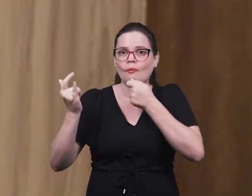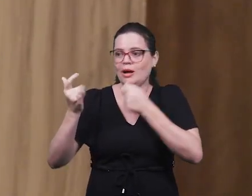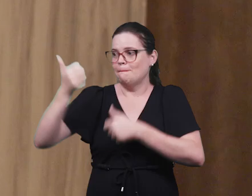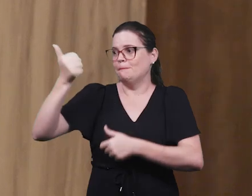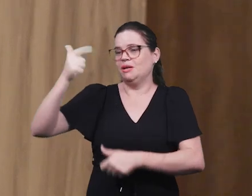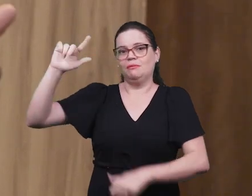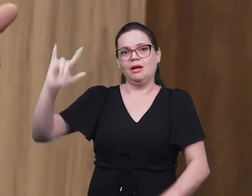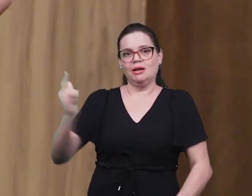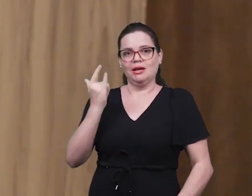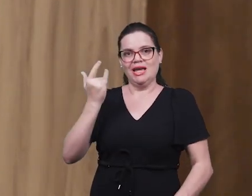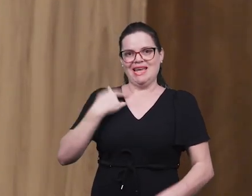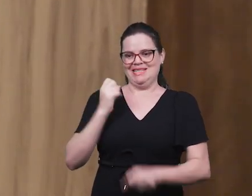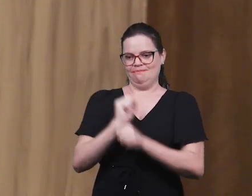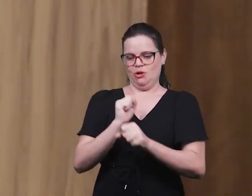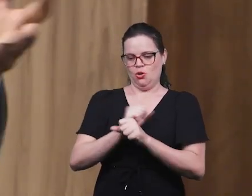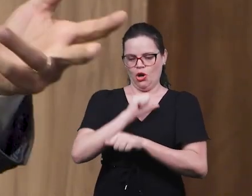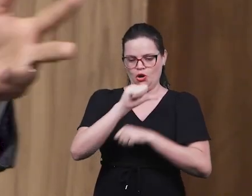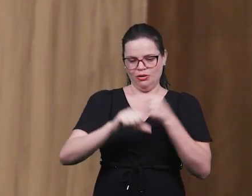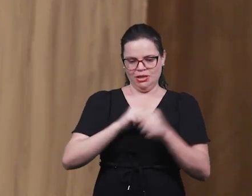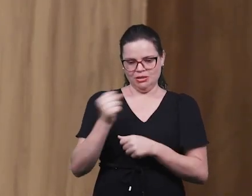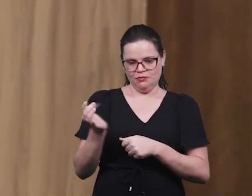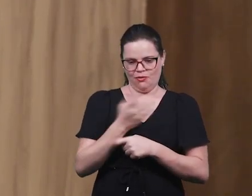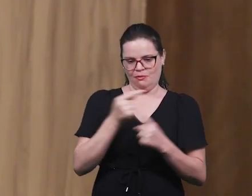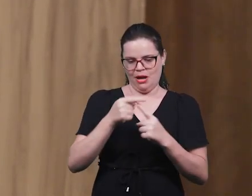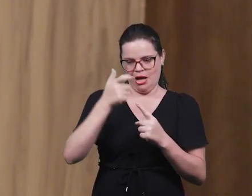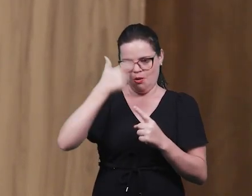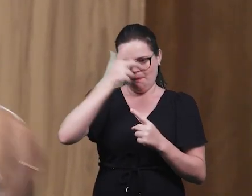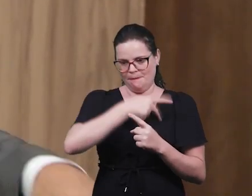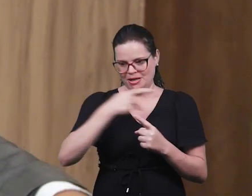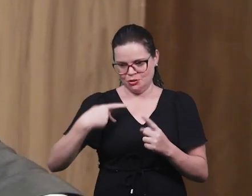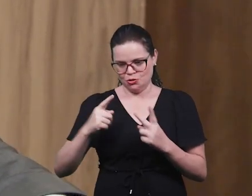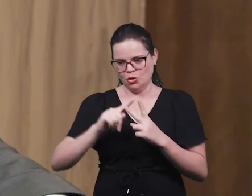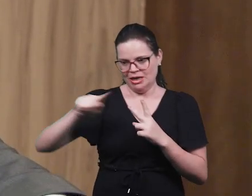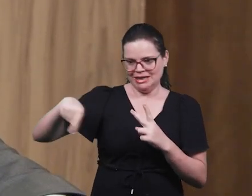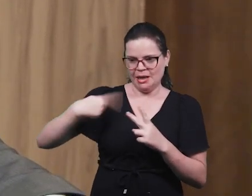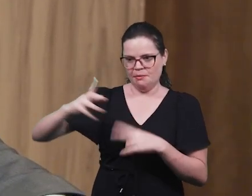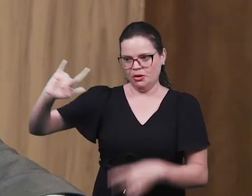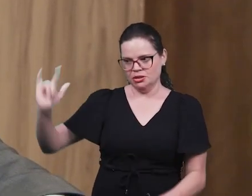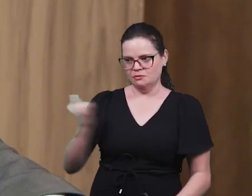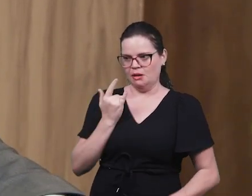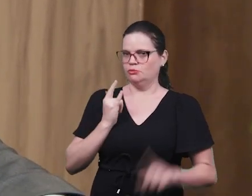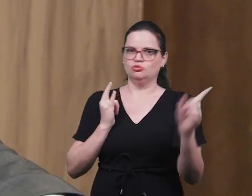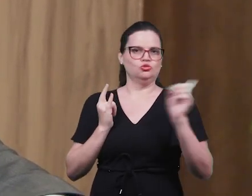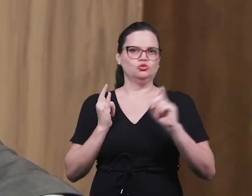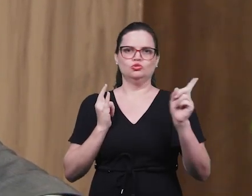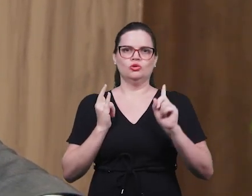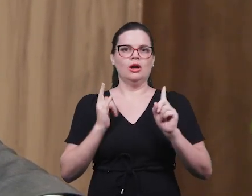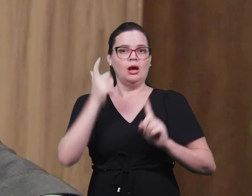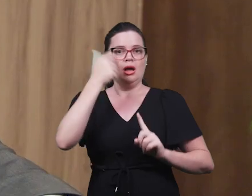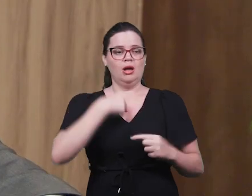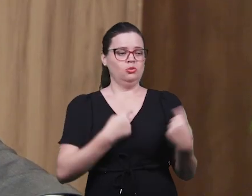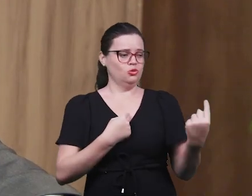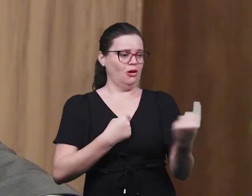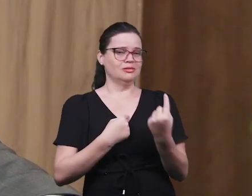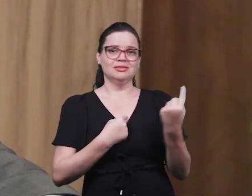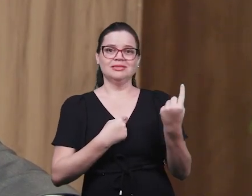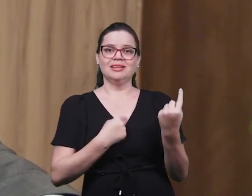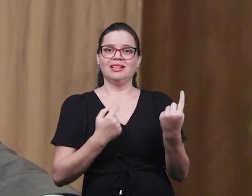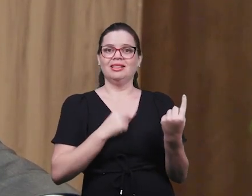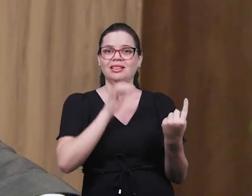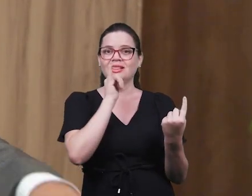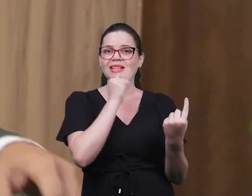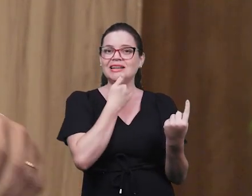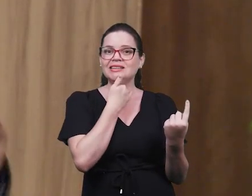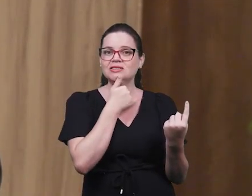convertermos, mudar de vida, nos tornarmos pastores para nos amar. Ele nos amou muito distantes, tristes, alguns até negando a palavra